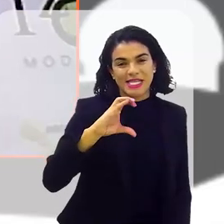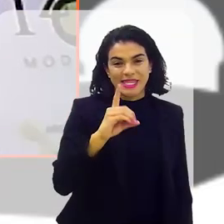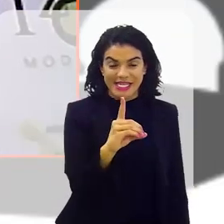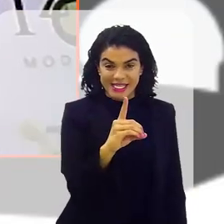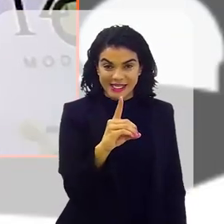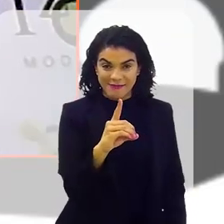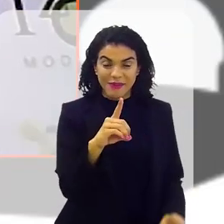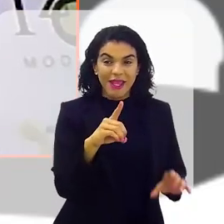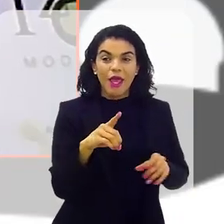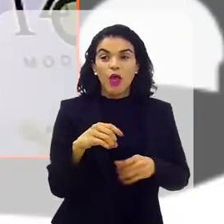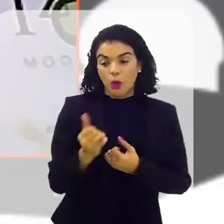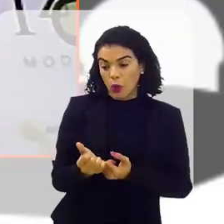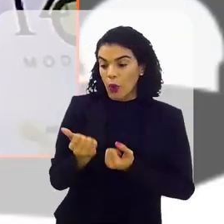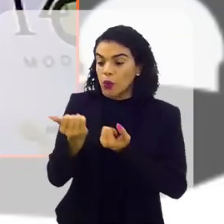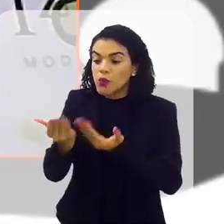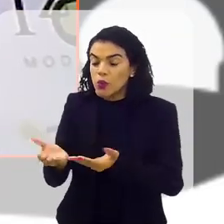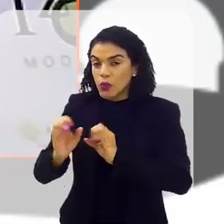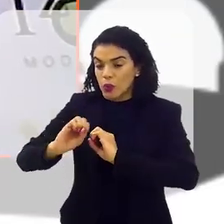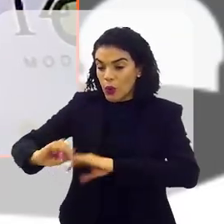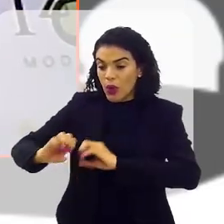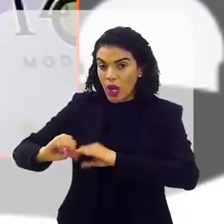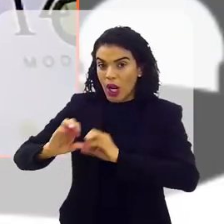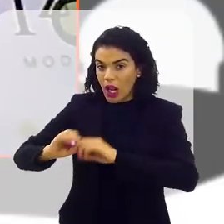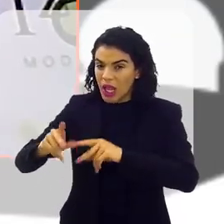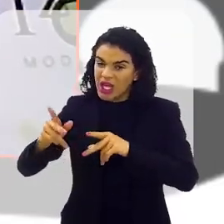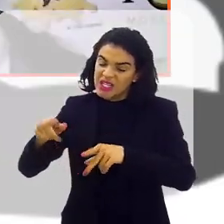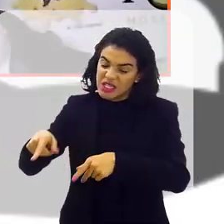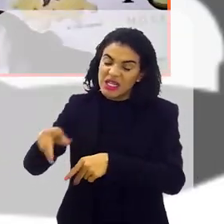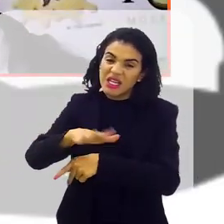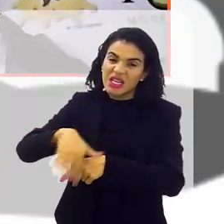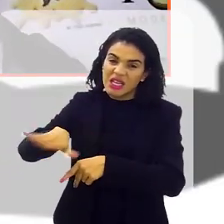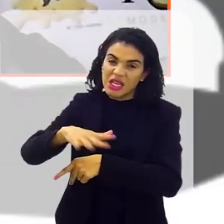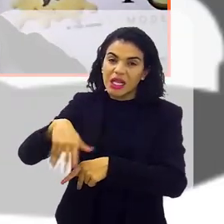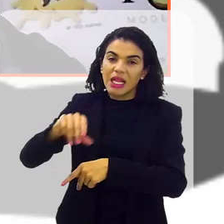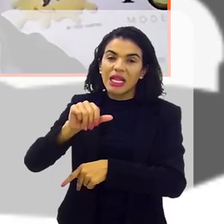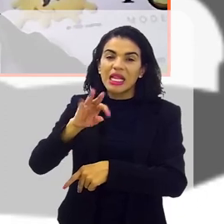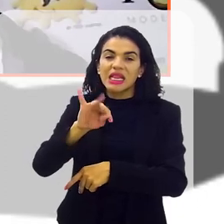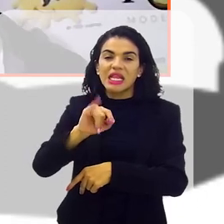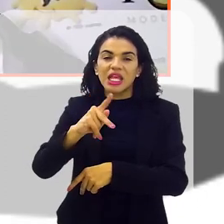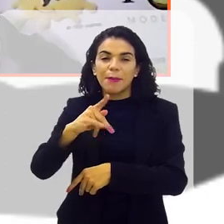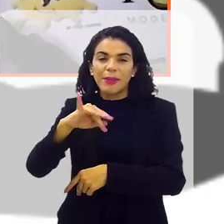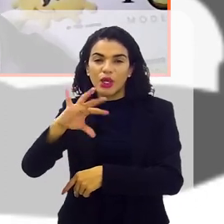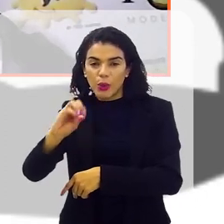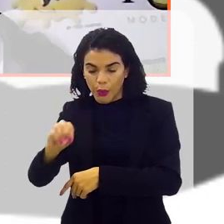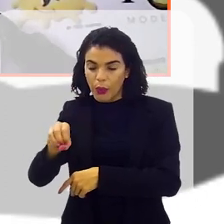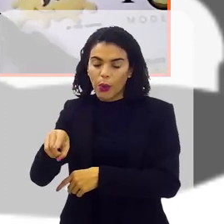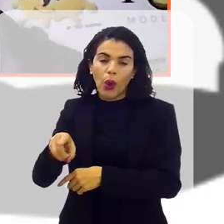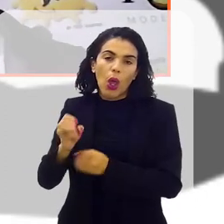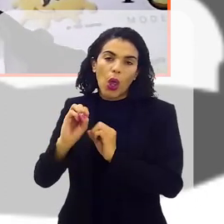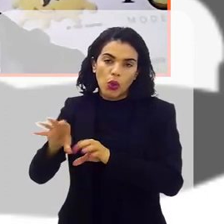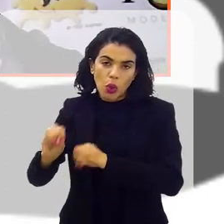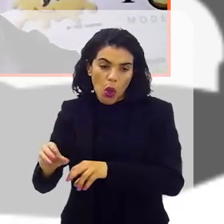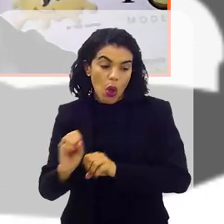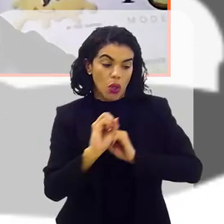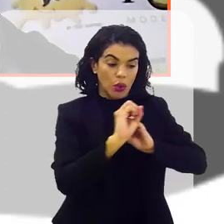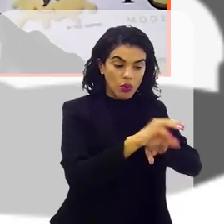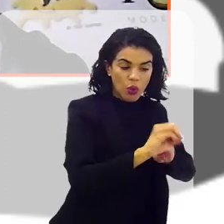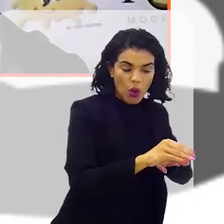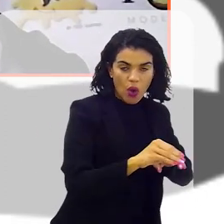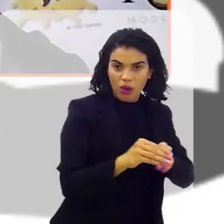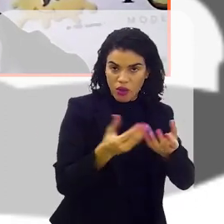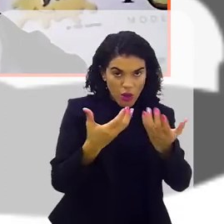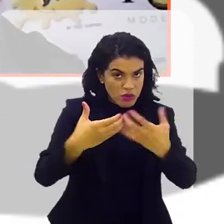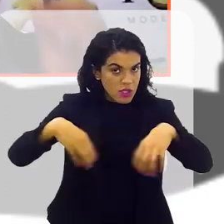o que eu dou para as minhas turmas ditas normais eu dou para eles eu não faço uma diferenciação não